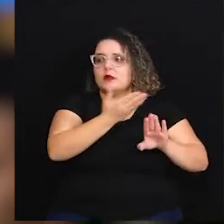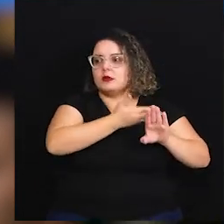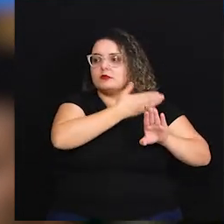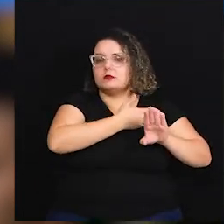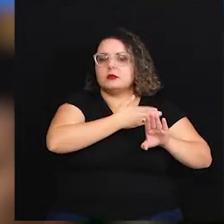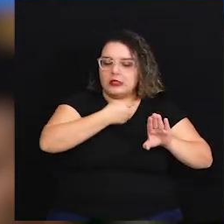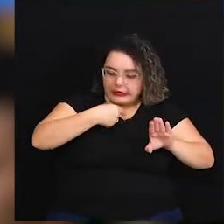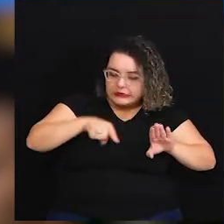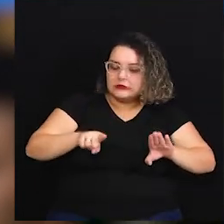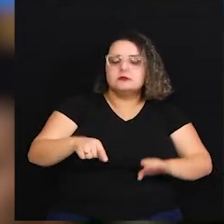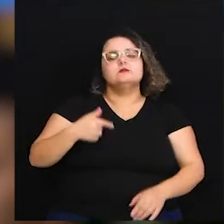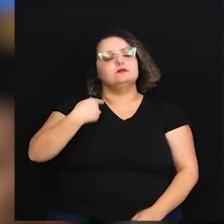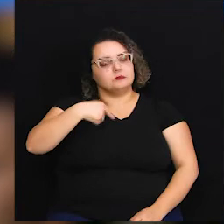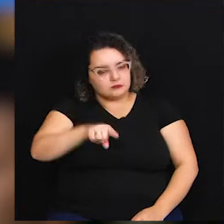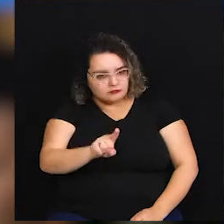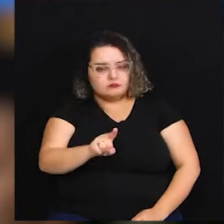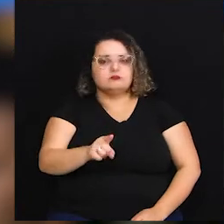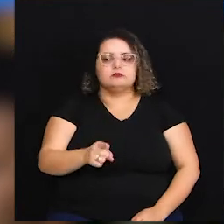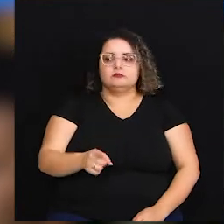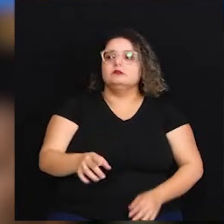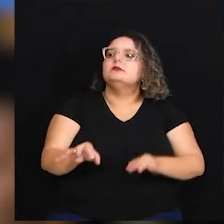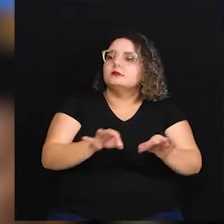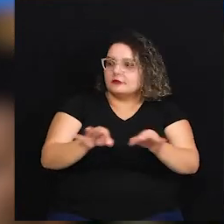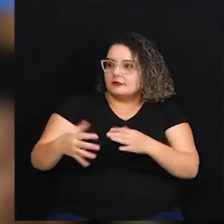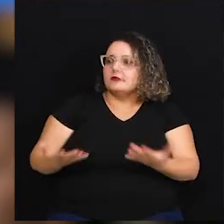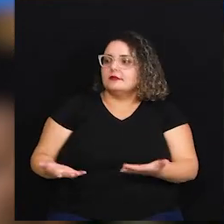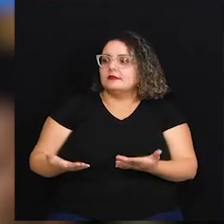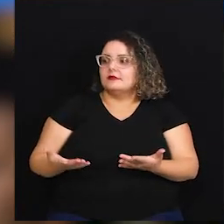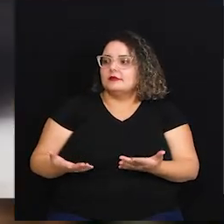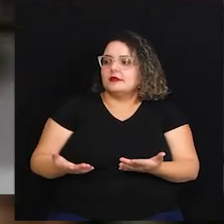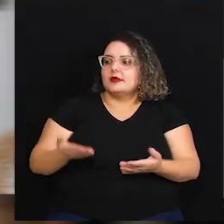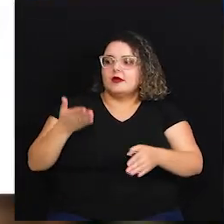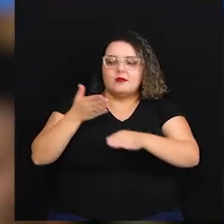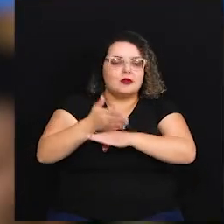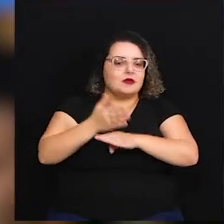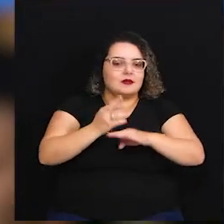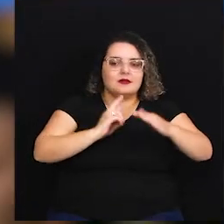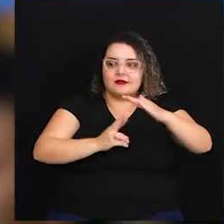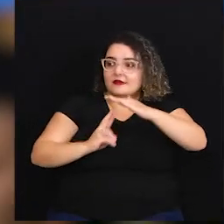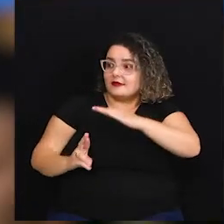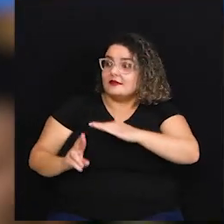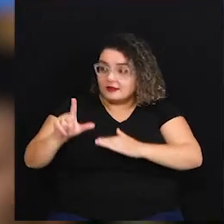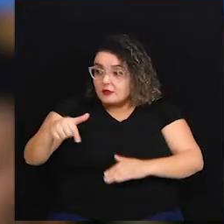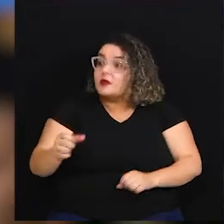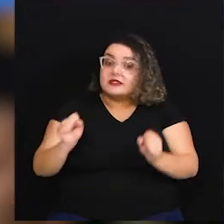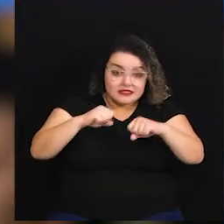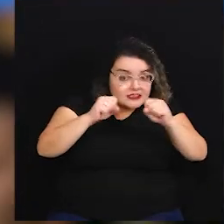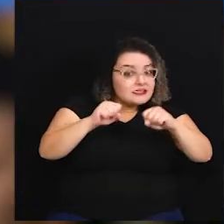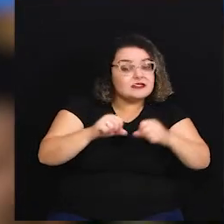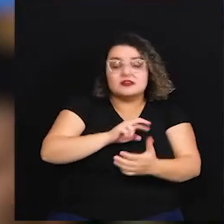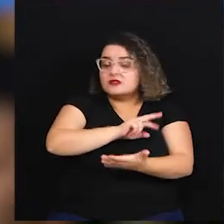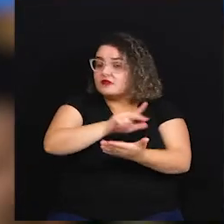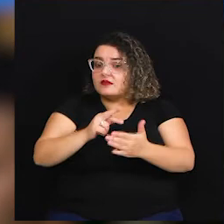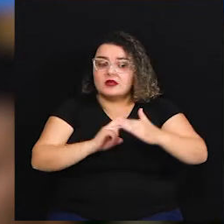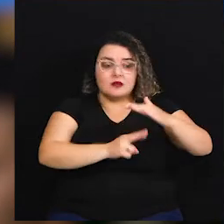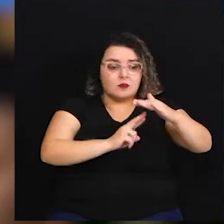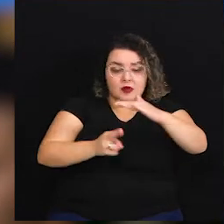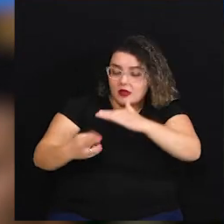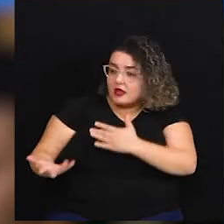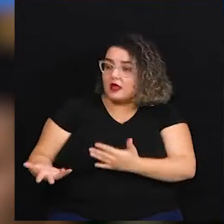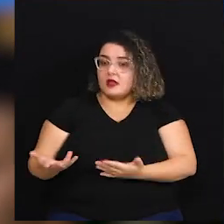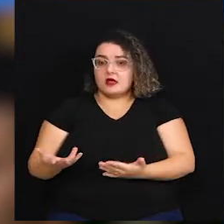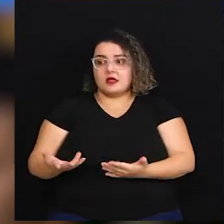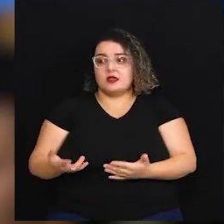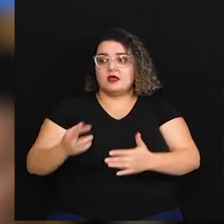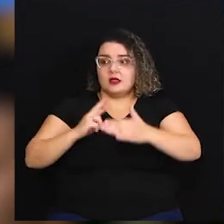deu. Siga. E tô aí, tô seguindo e preparem. Já participou de várias feiras depois, já? Sim, já